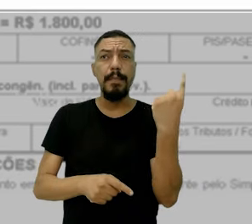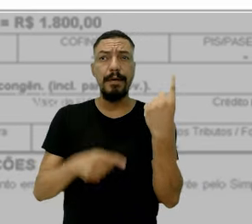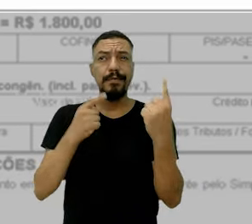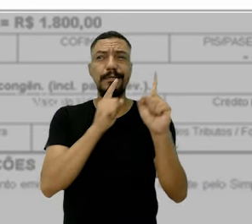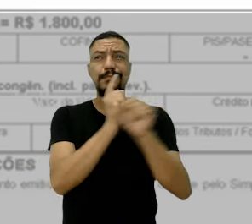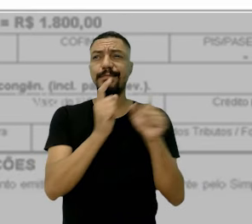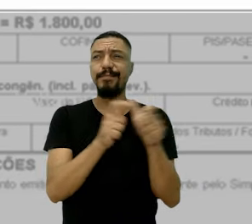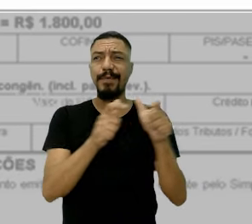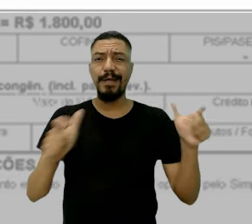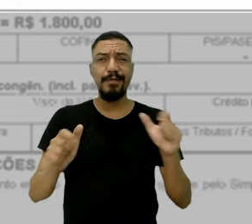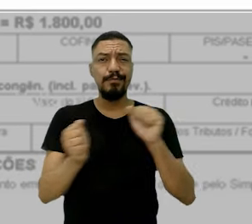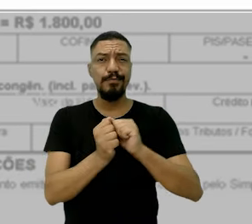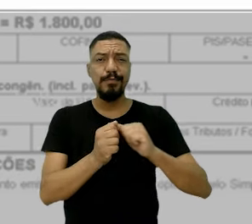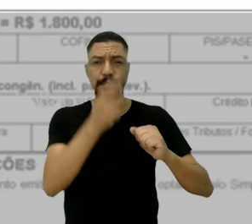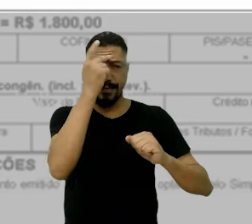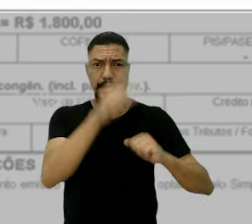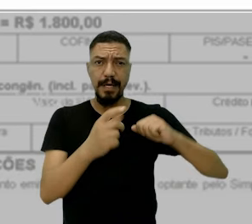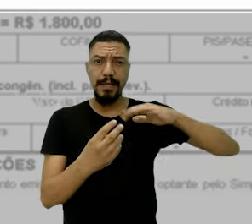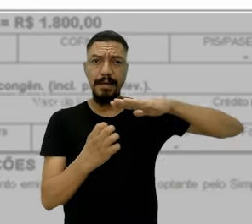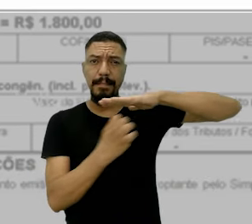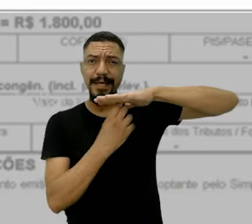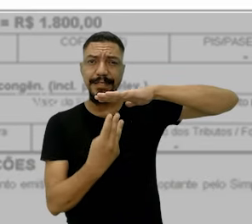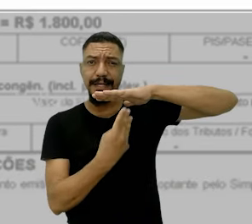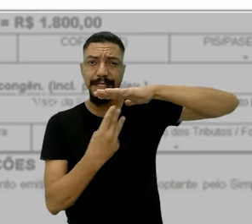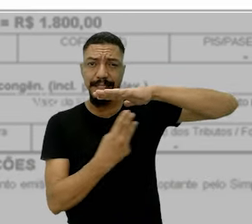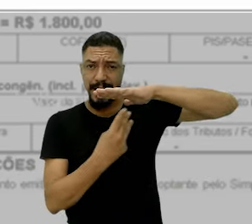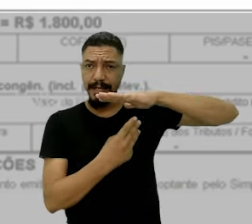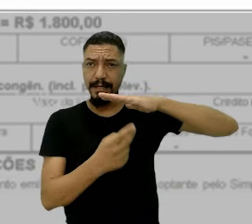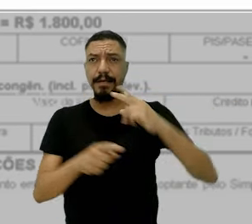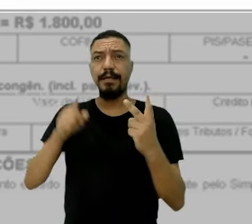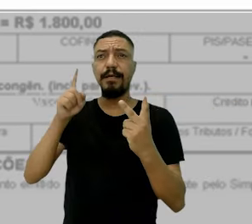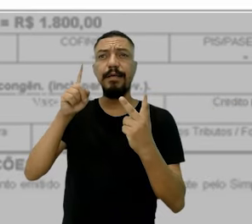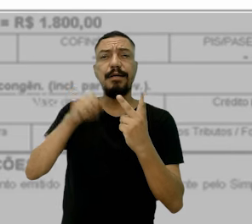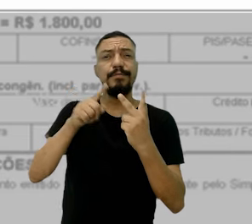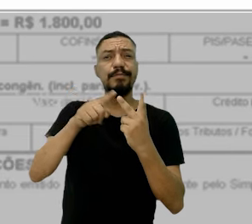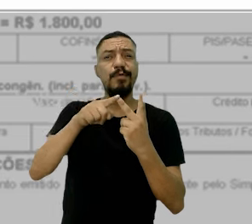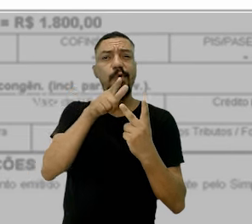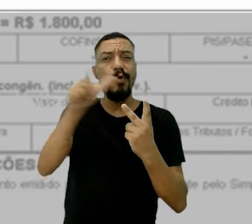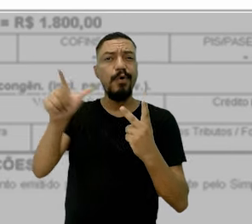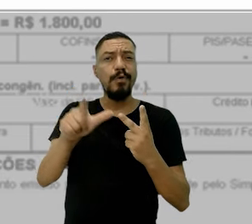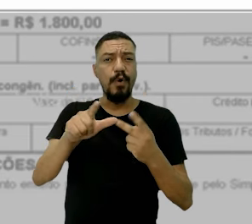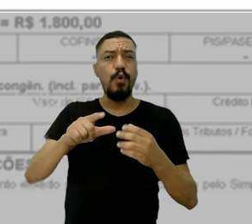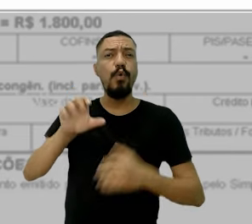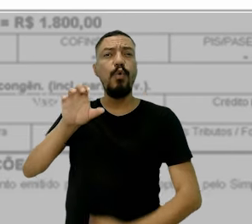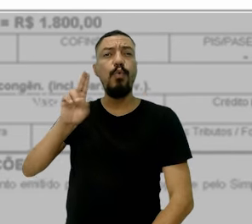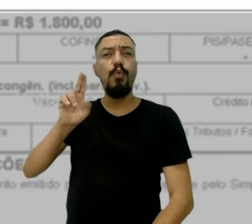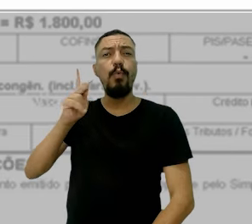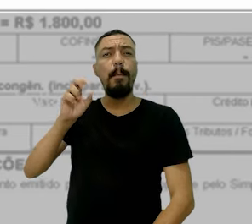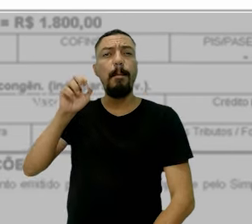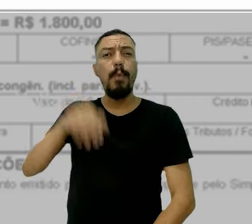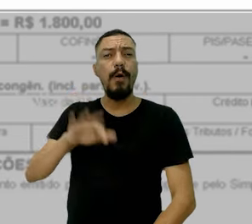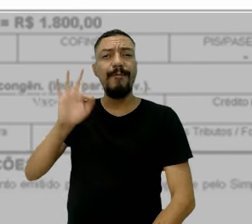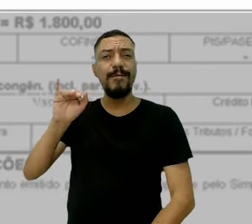daqui, que aqui a gente mais encontra com os nossos prestadores de serviços, e aquele ali, que é o bom e velho